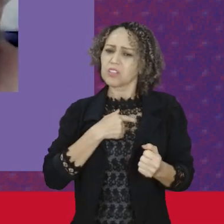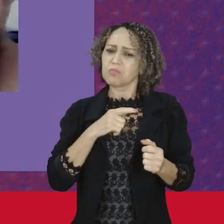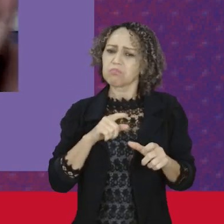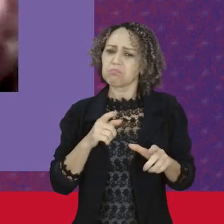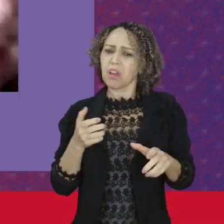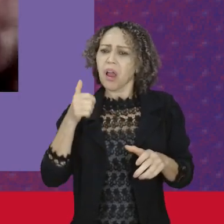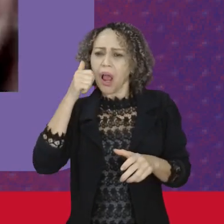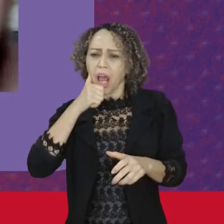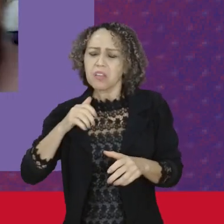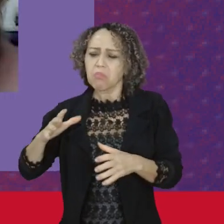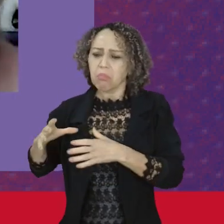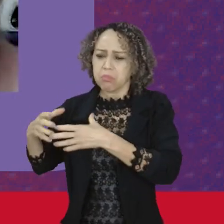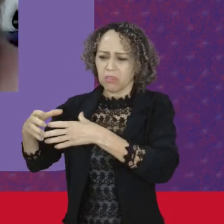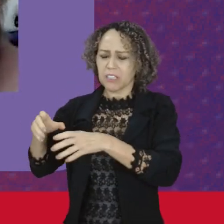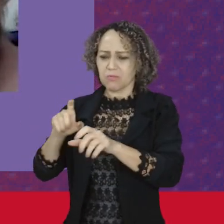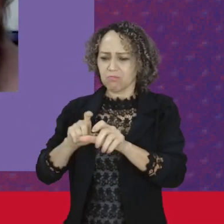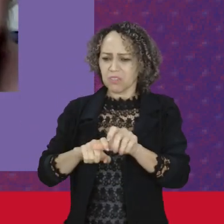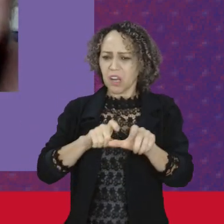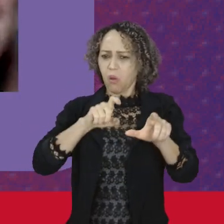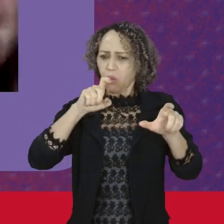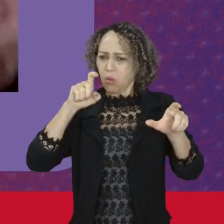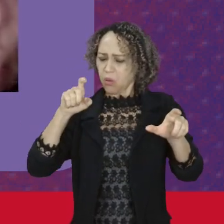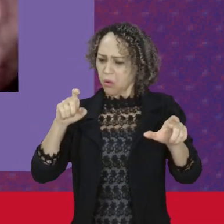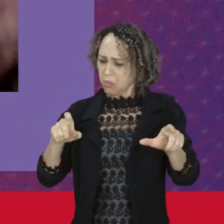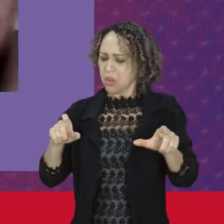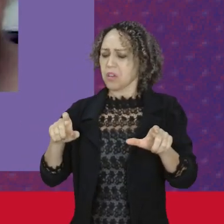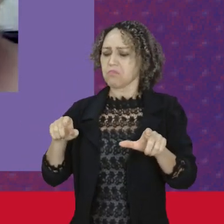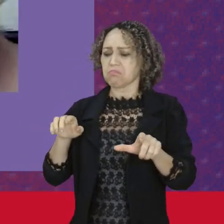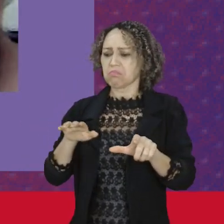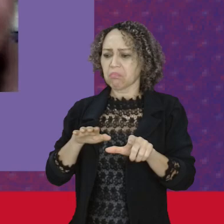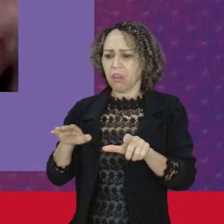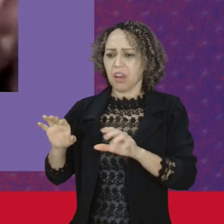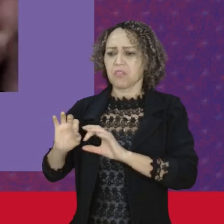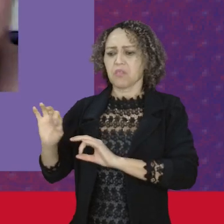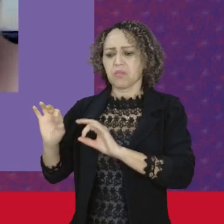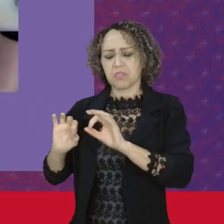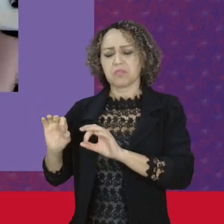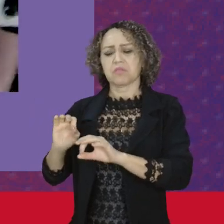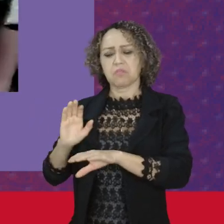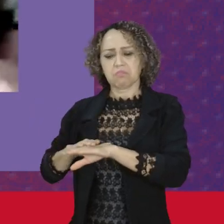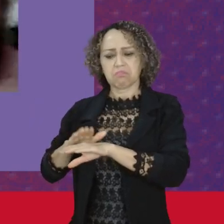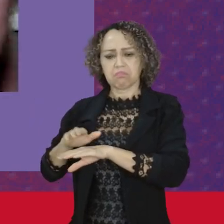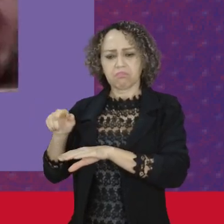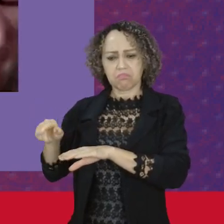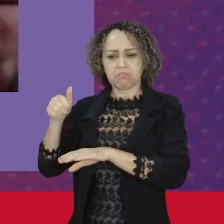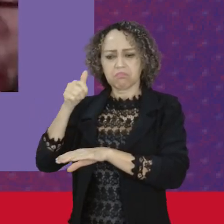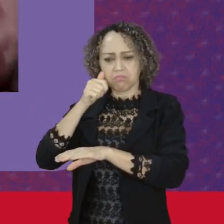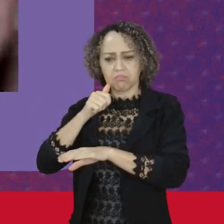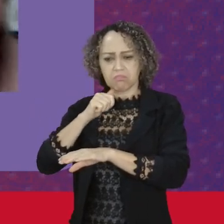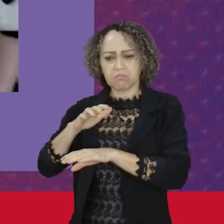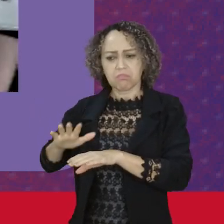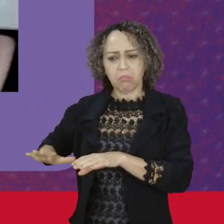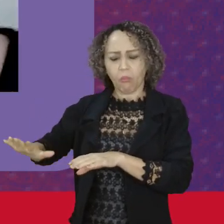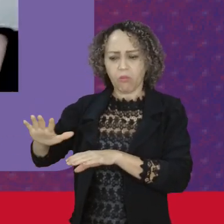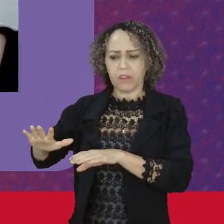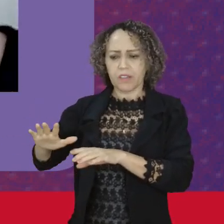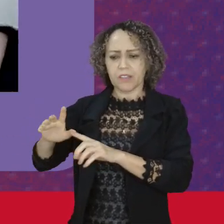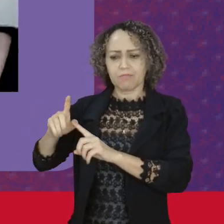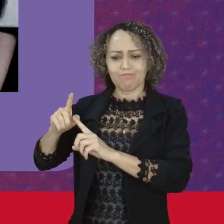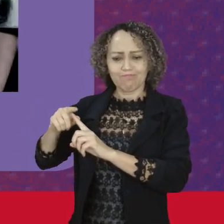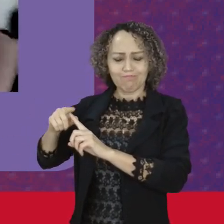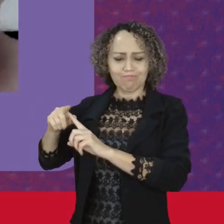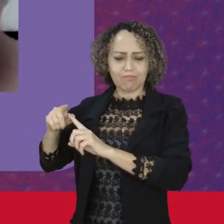se organizarem, as mulheres se organizarem autonomamente como mulheres, então criar a associação de